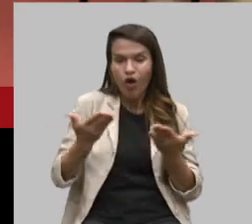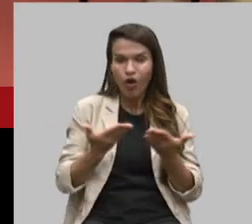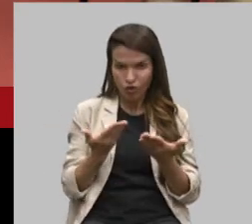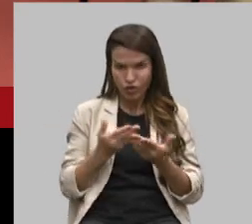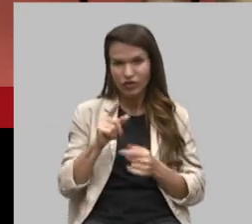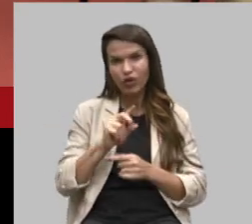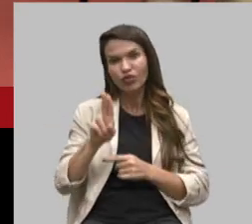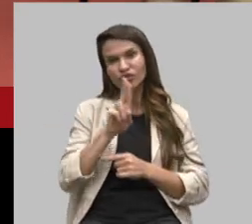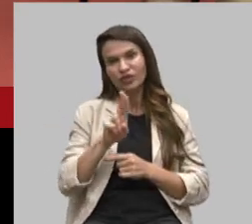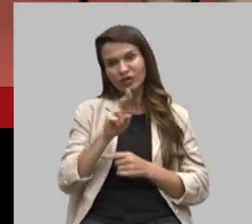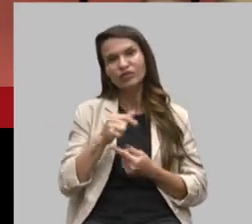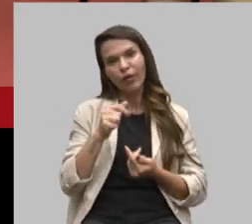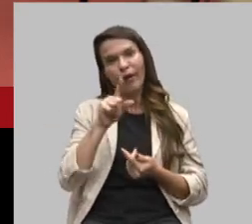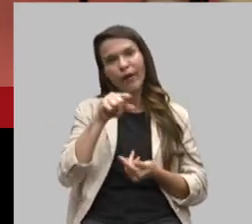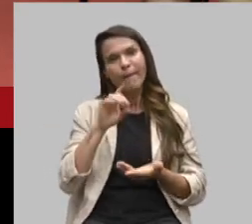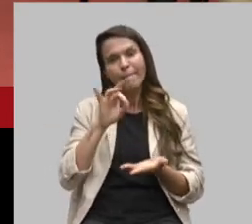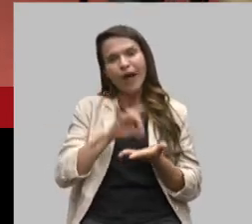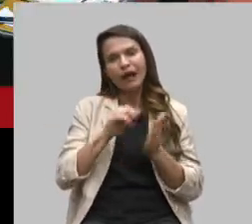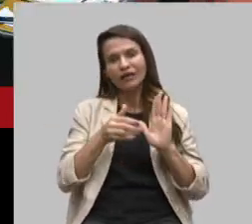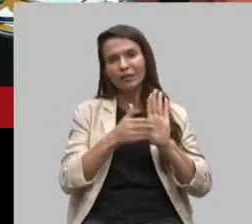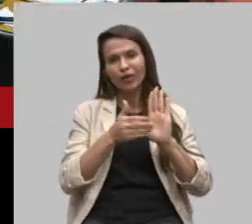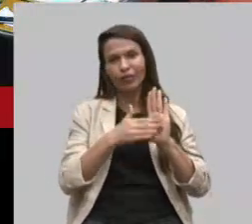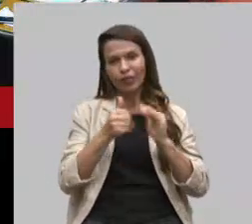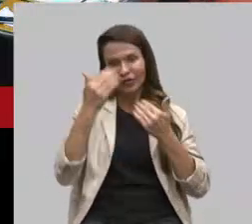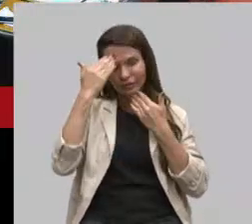válida essa proposta Muito